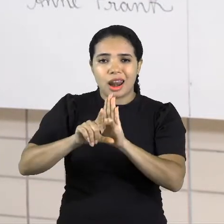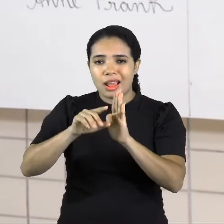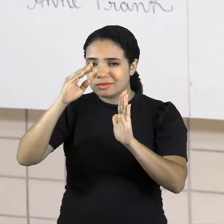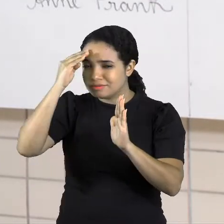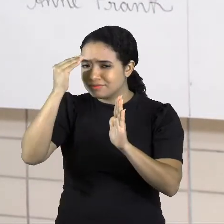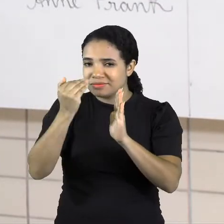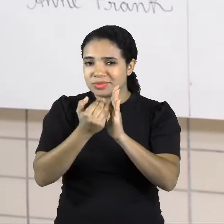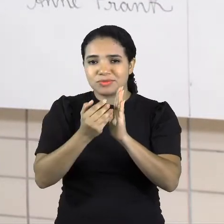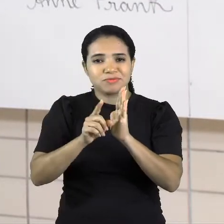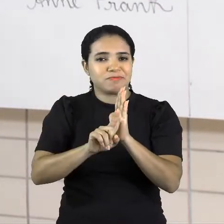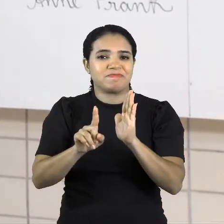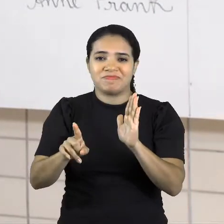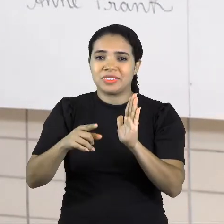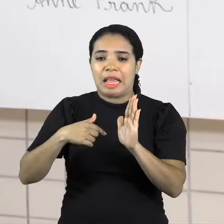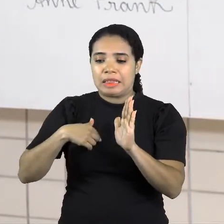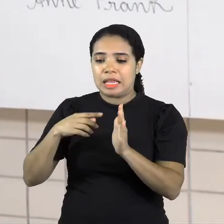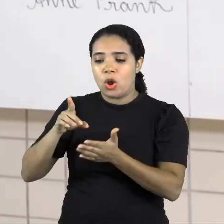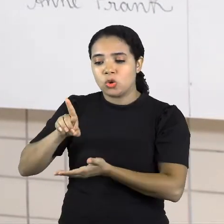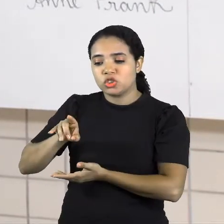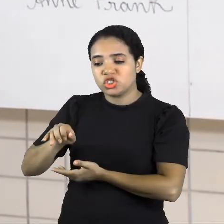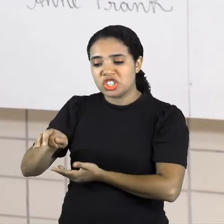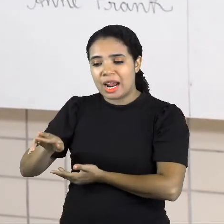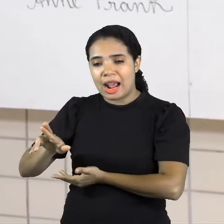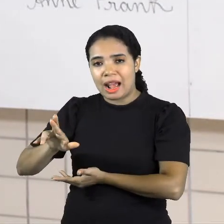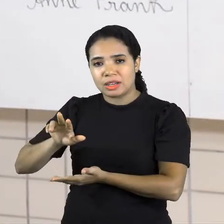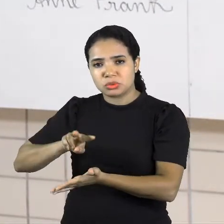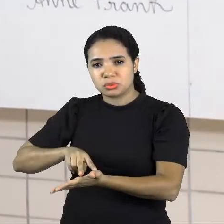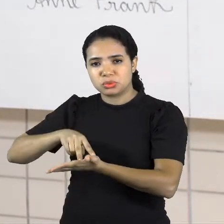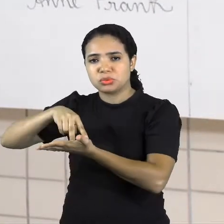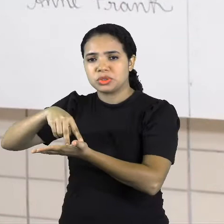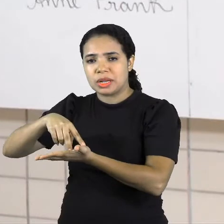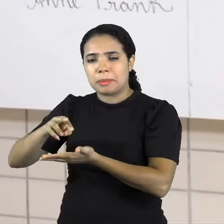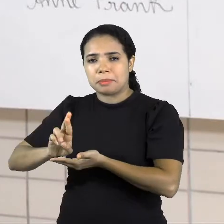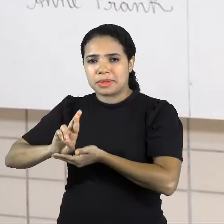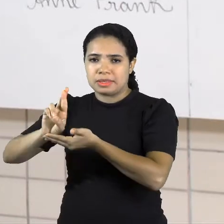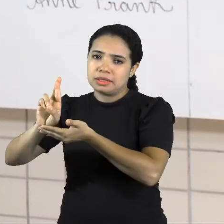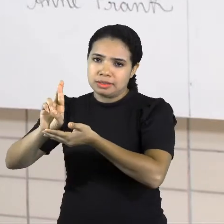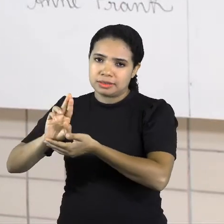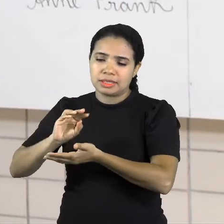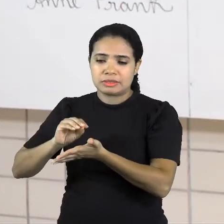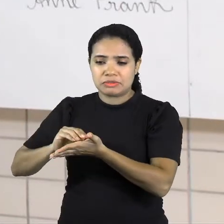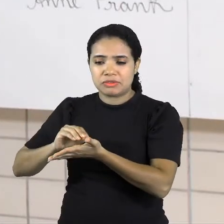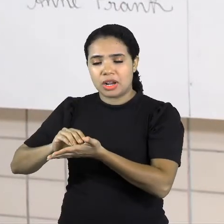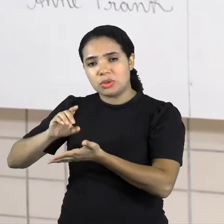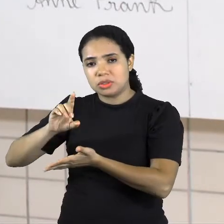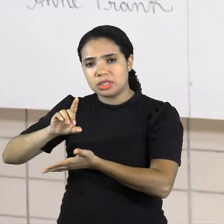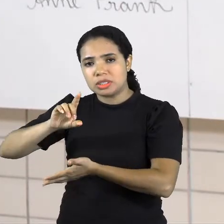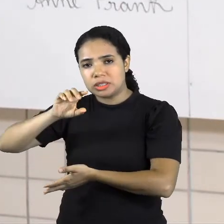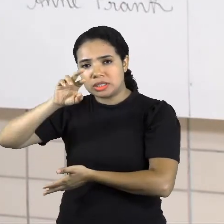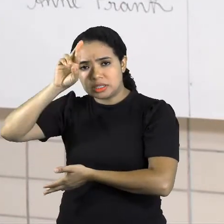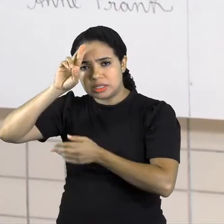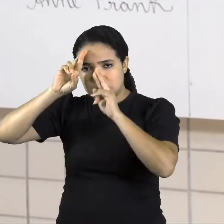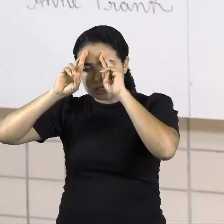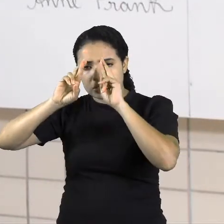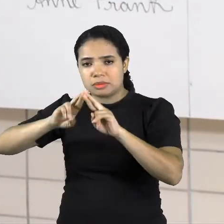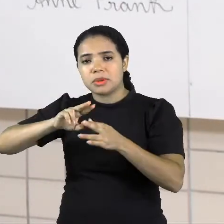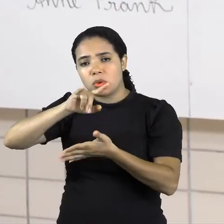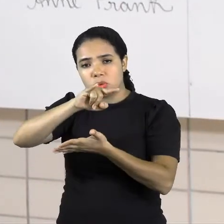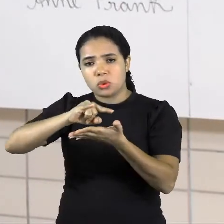diário é como se fosse uma voz, né, para esse desrespeito. E aí ele serve, né, como esse documento